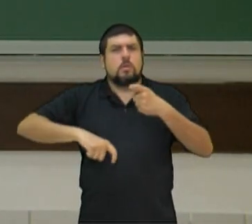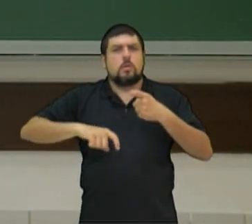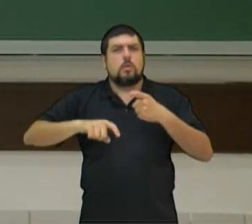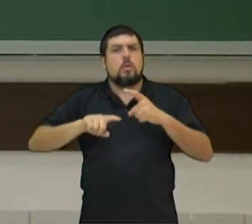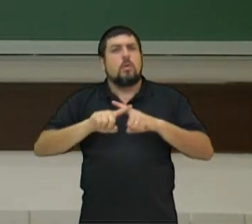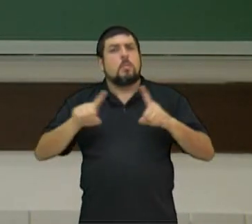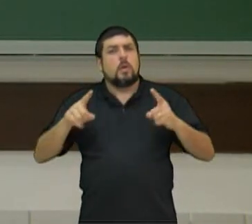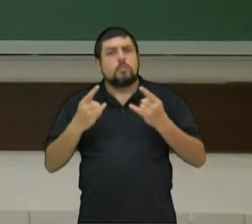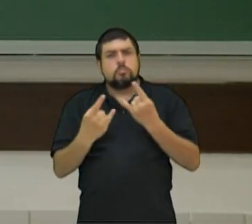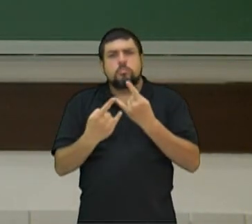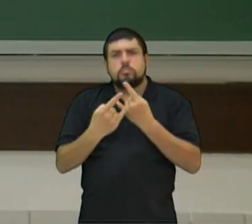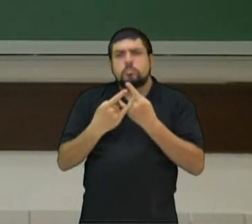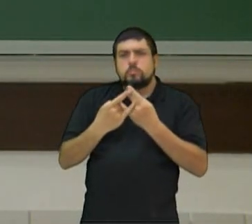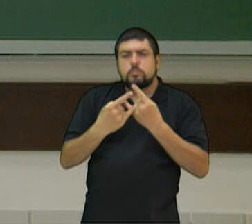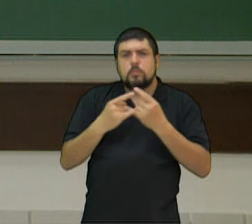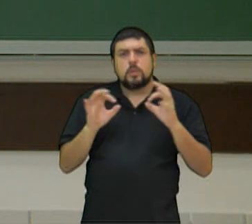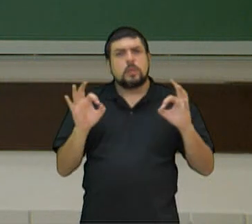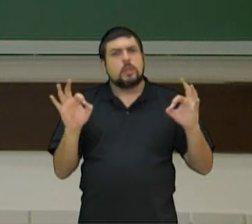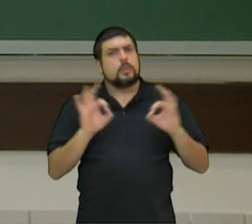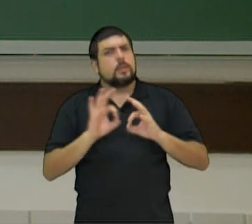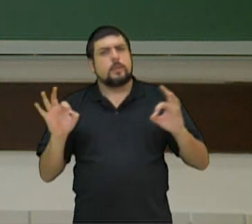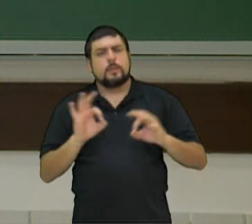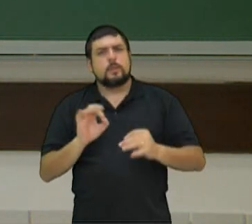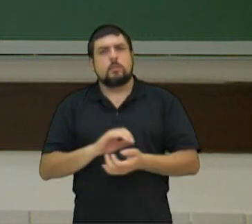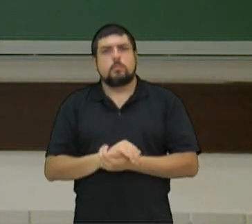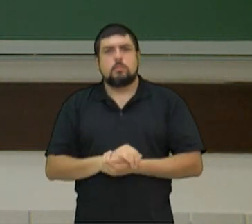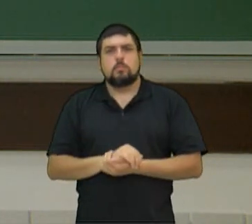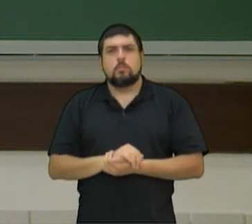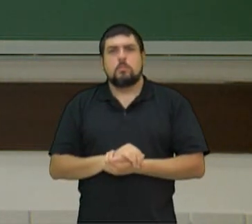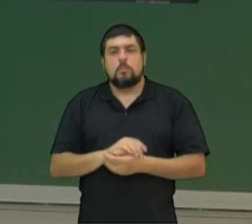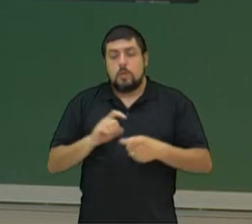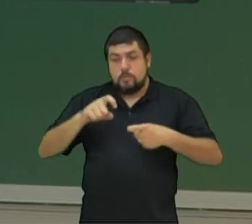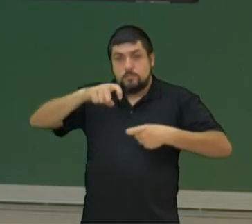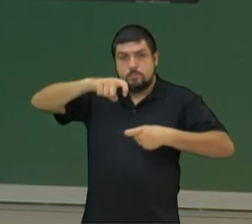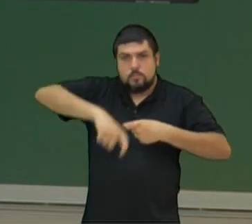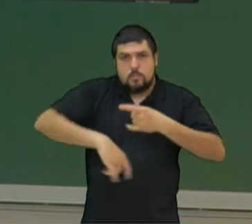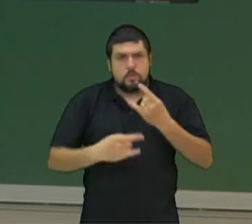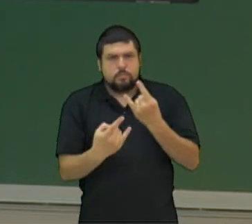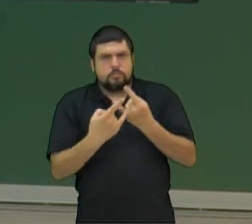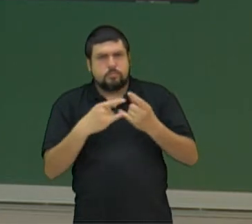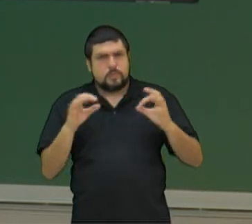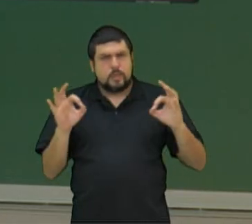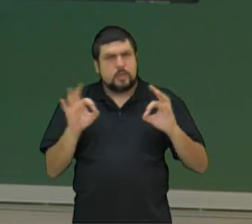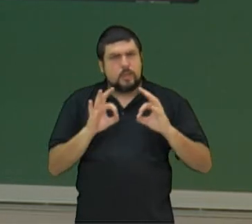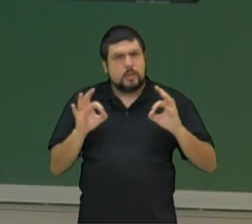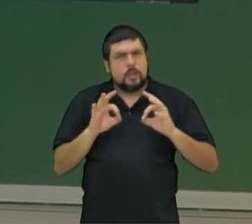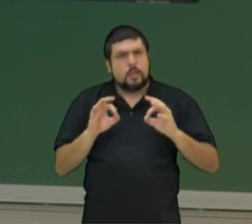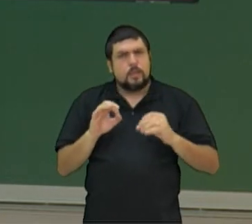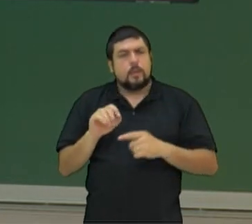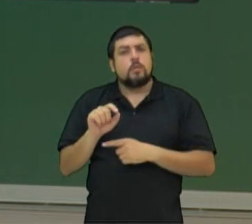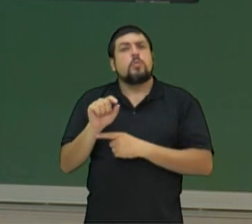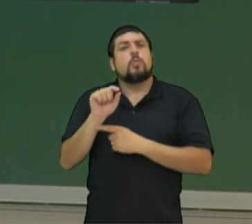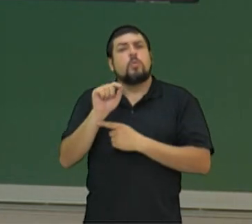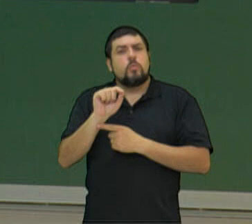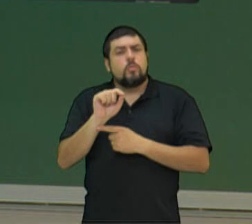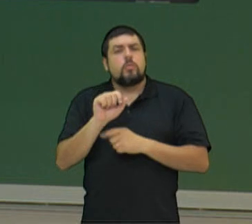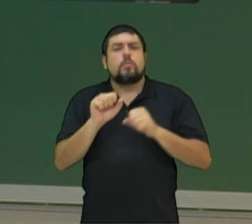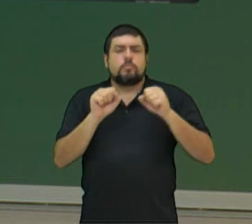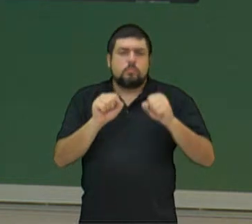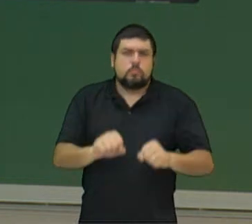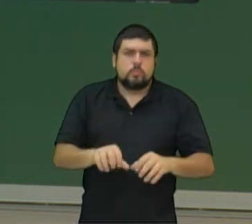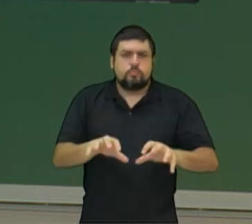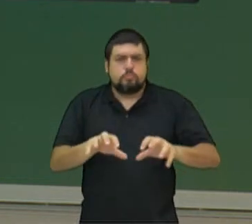sem preservativo. Então, o sexo sem camisinha é uma das principais formas de contaminação